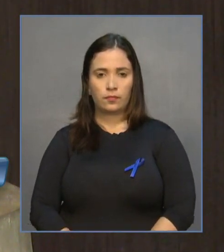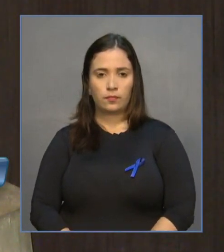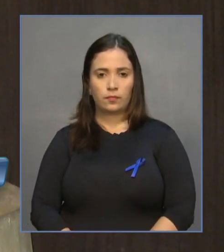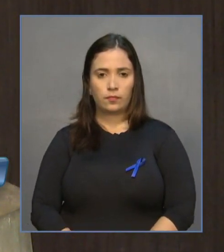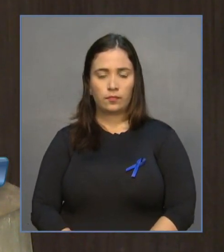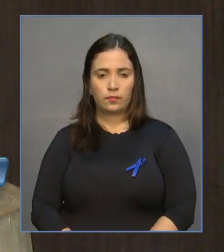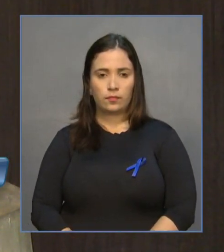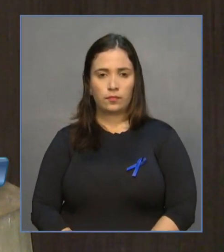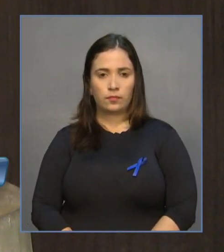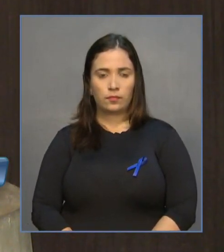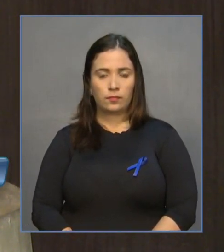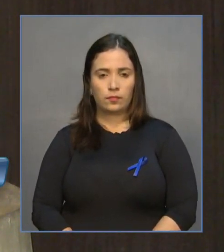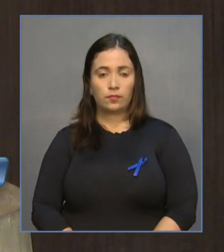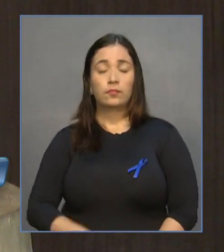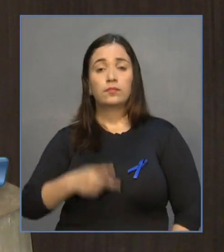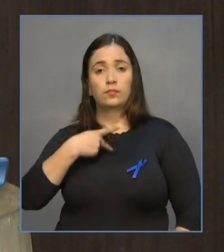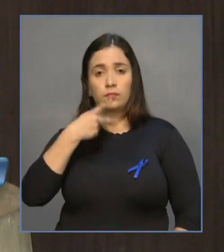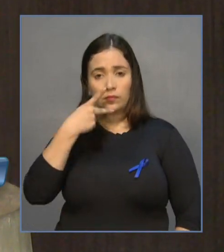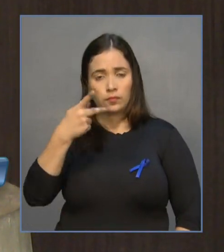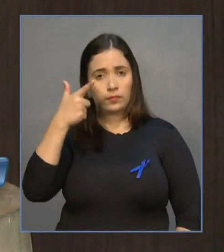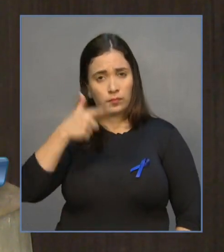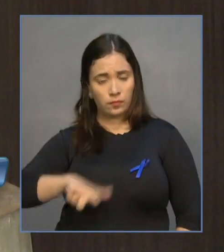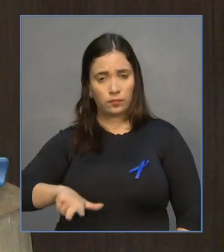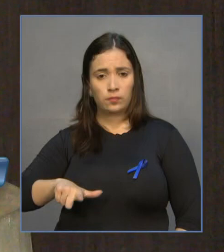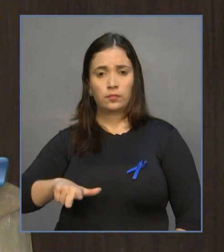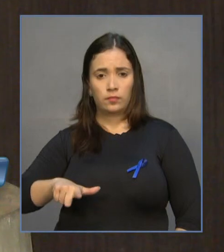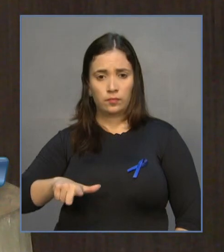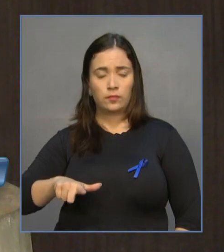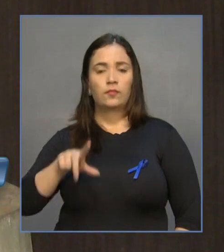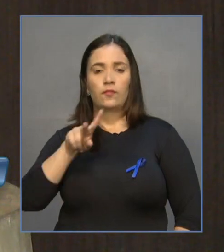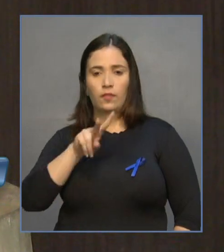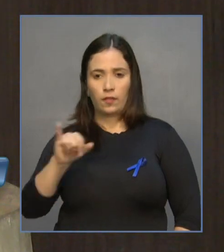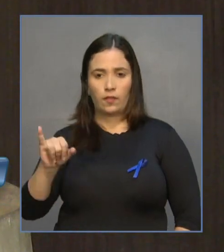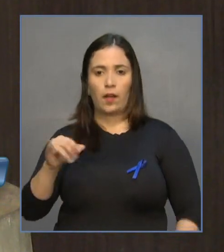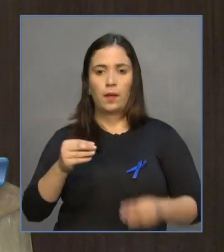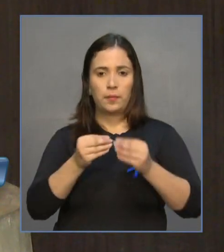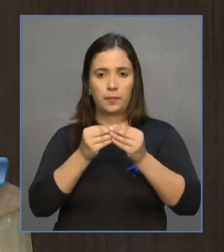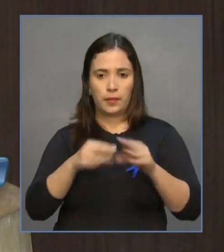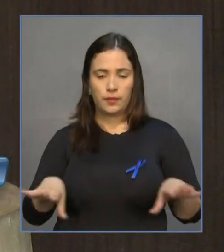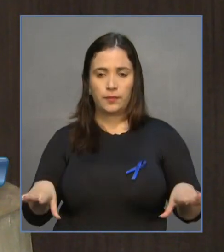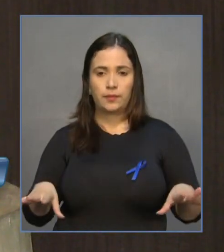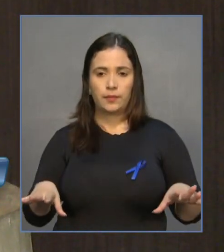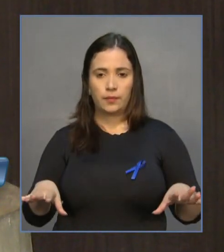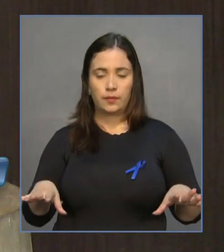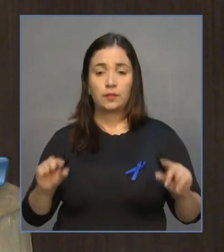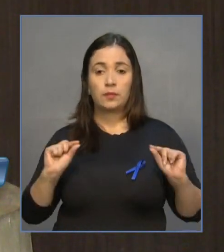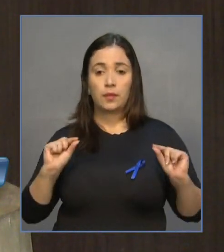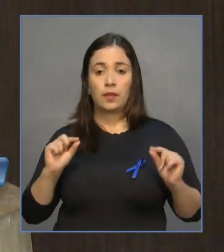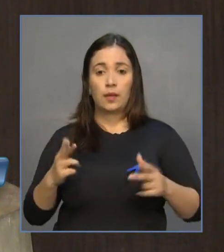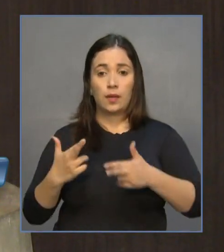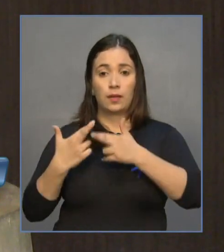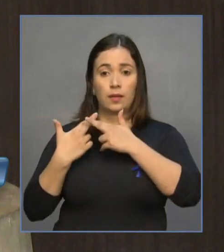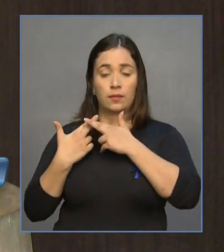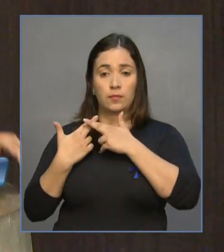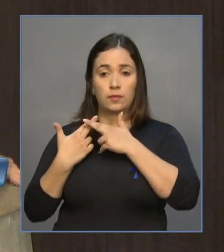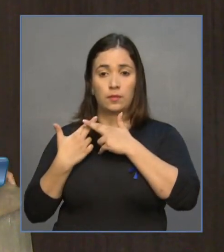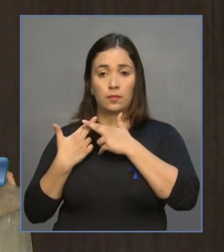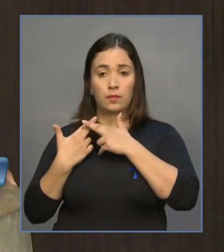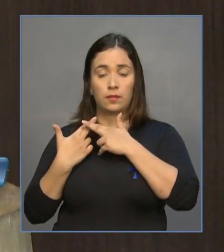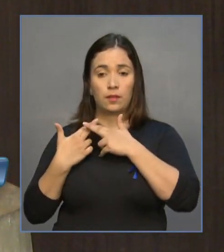Mas, repito, pesará sobre vossas cabeças a responsabilidade